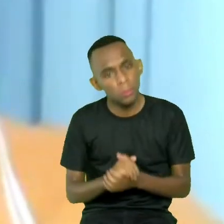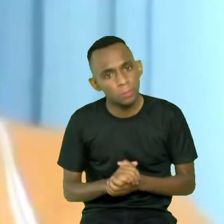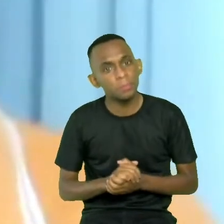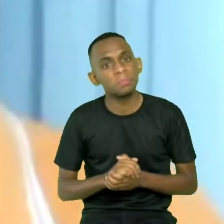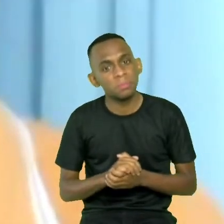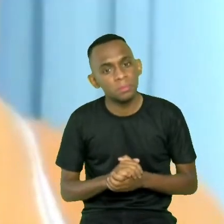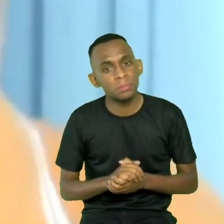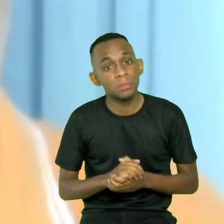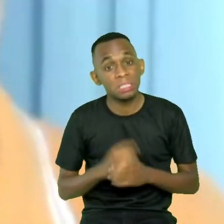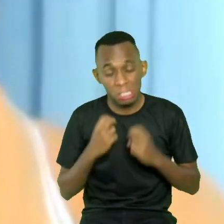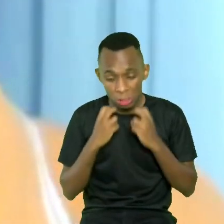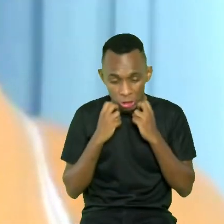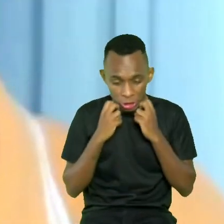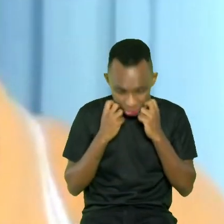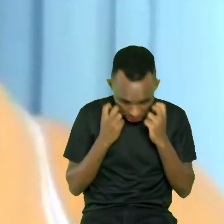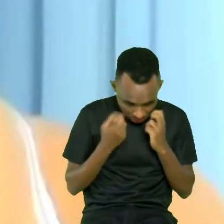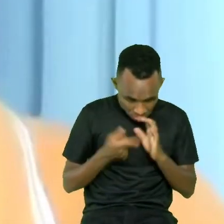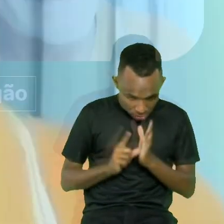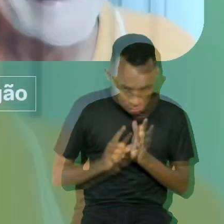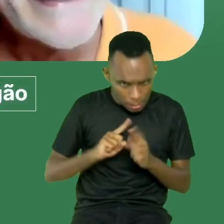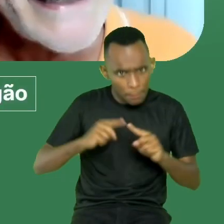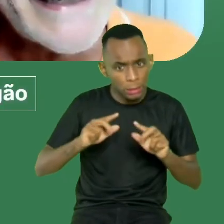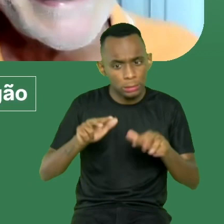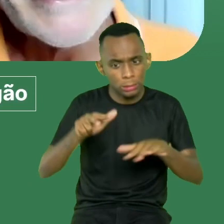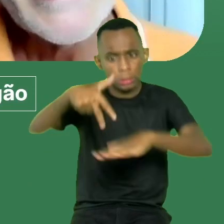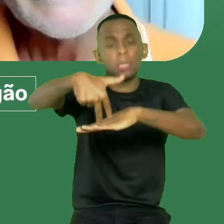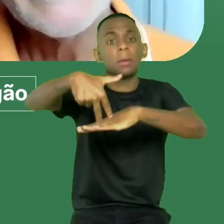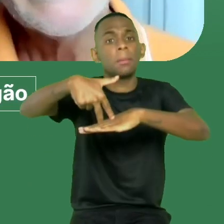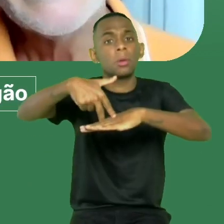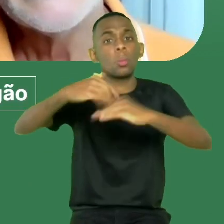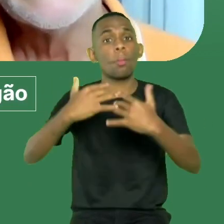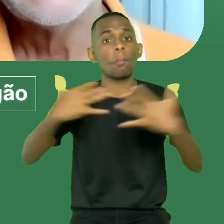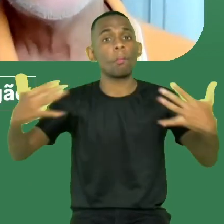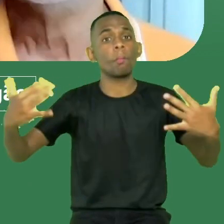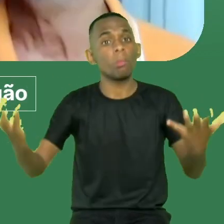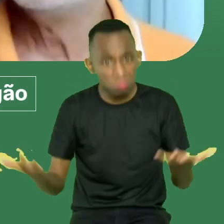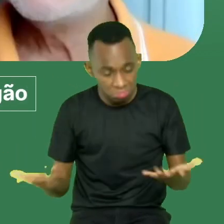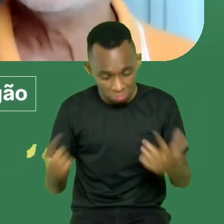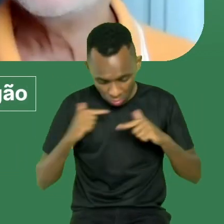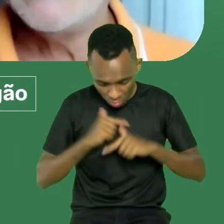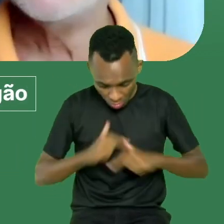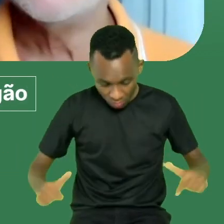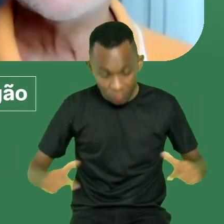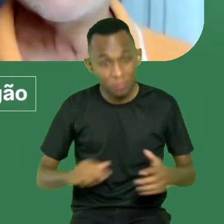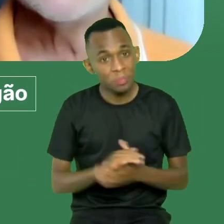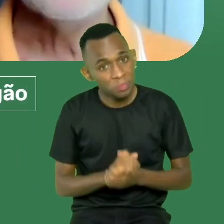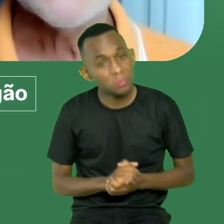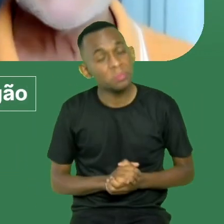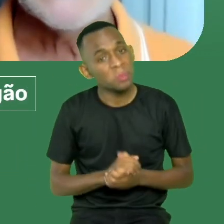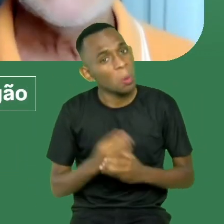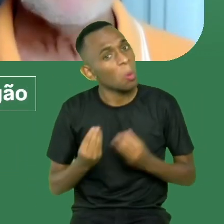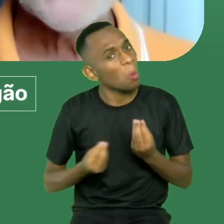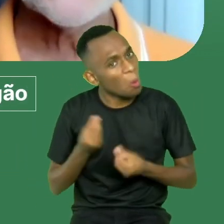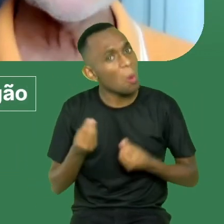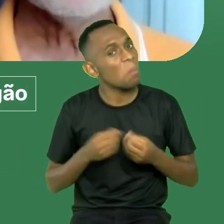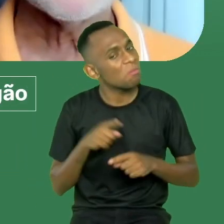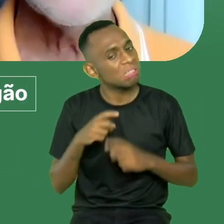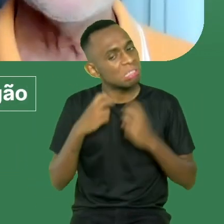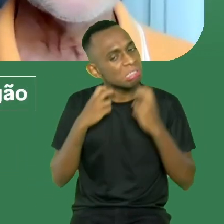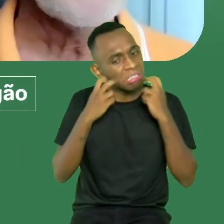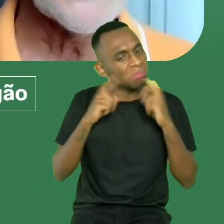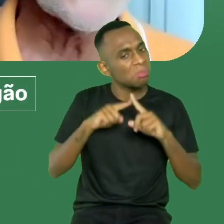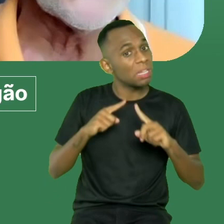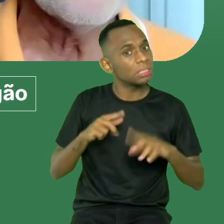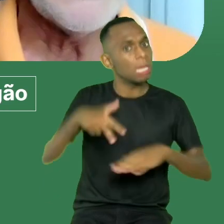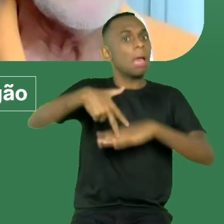tímido né? a nu no palco. Hein? Do garoto tímido de Valadares a nu no palco, Exatamente. Aí interpretando Van Gogh. Olha